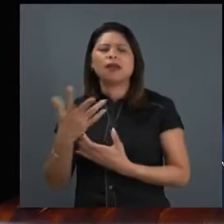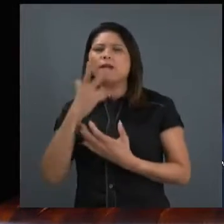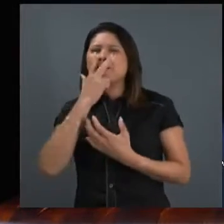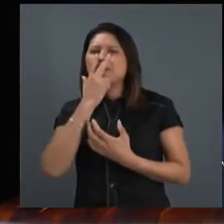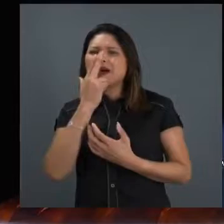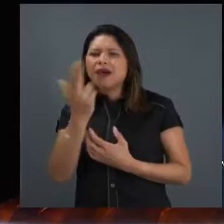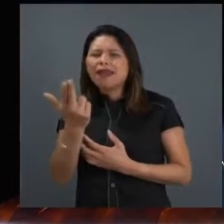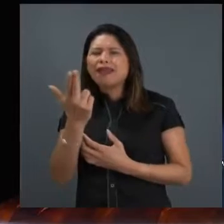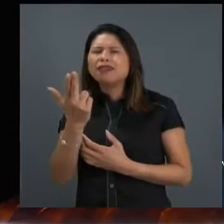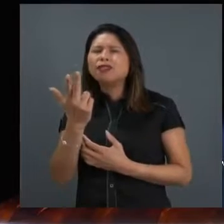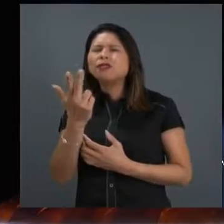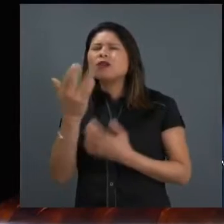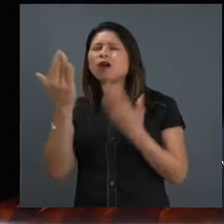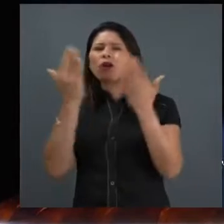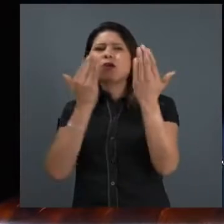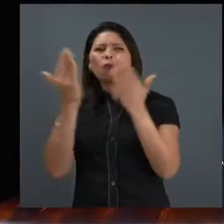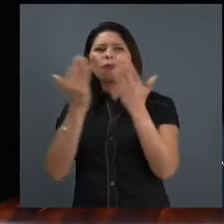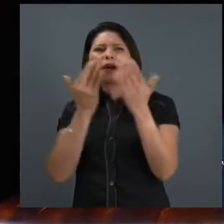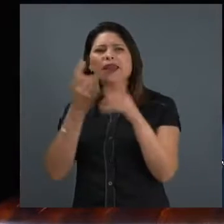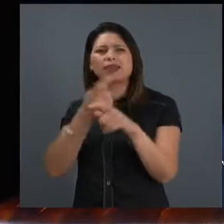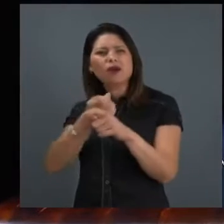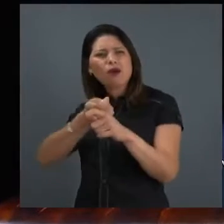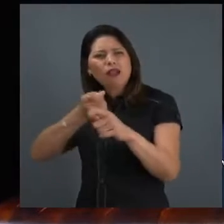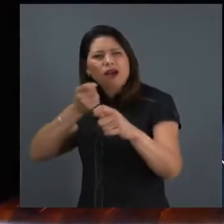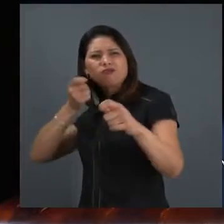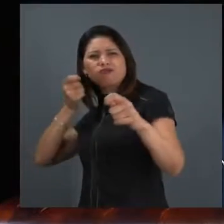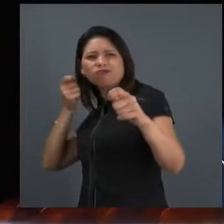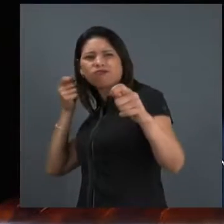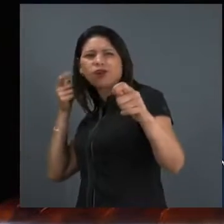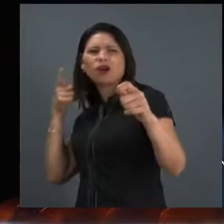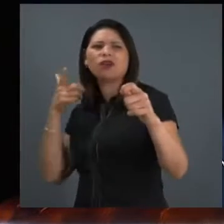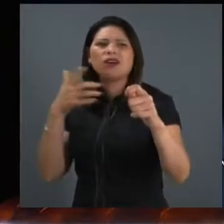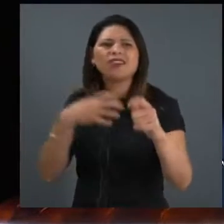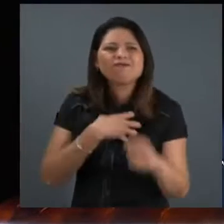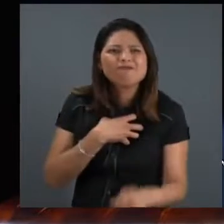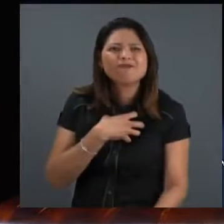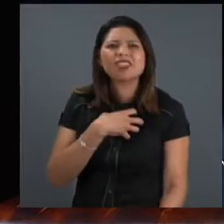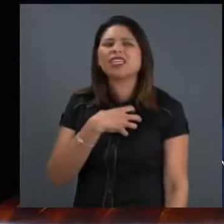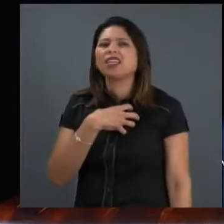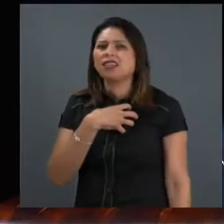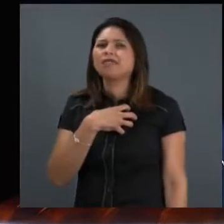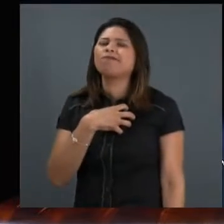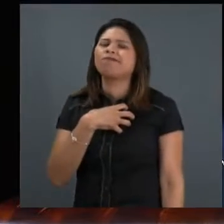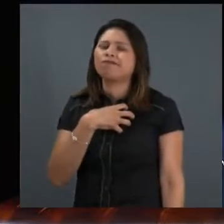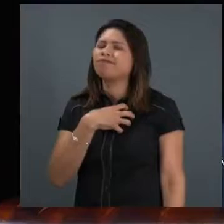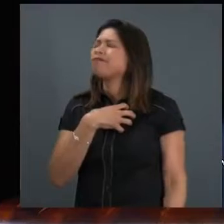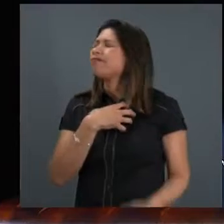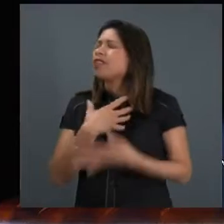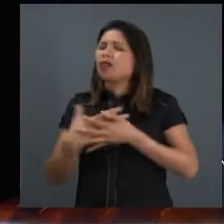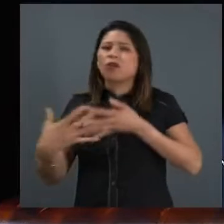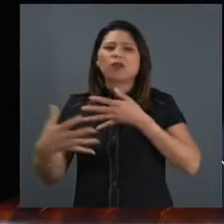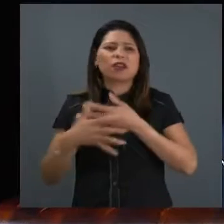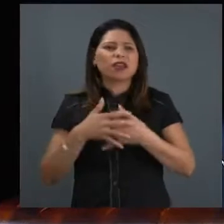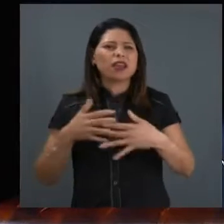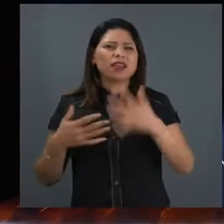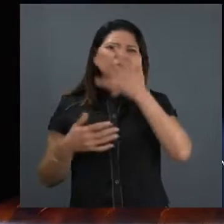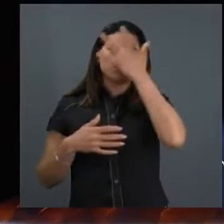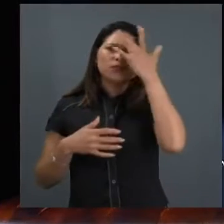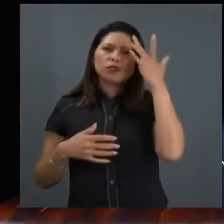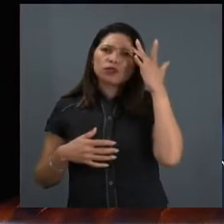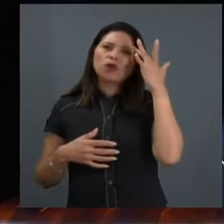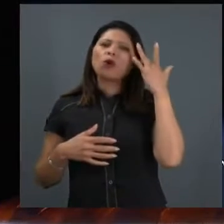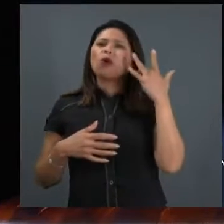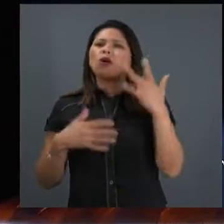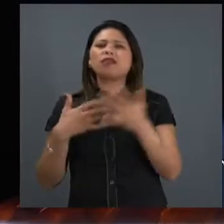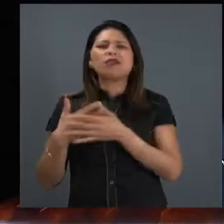que atinge o coração de qualquer cidadão. De qualquer cidadão. Não importa o partido, a